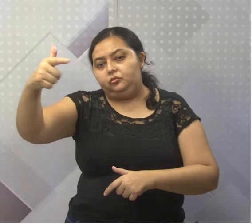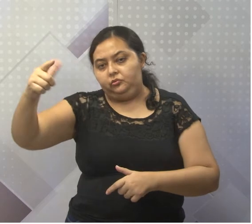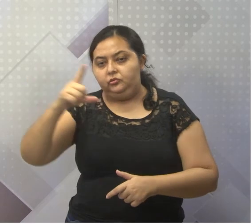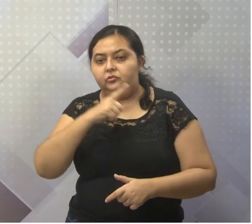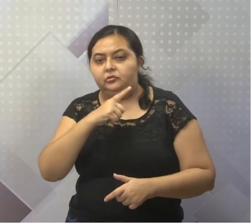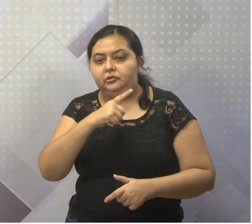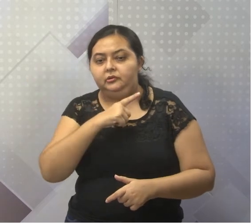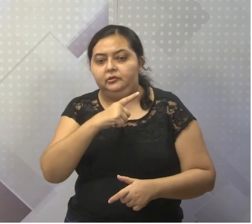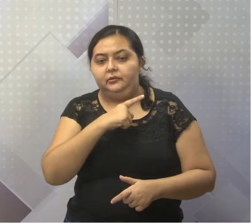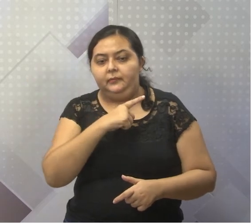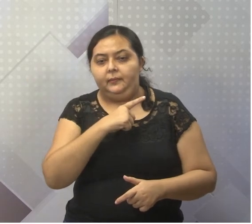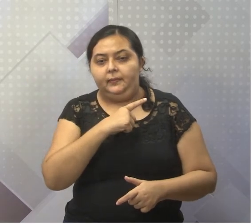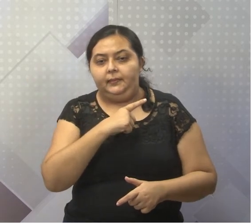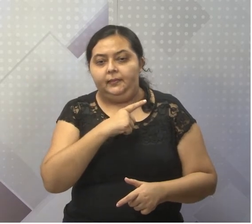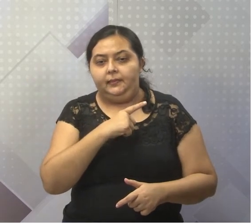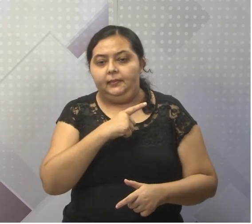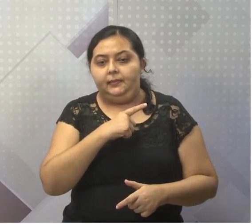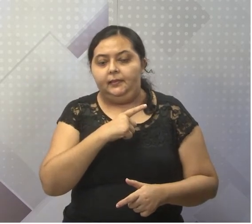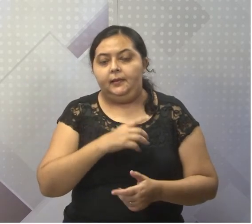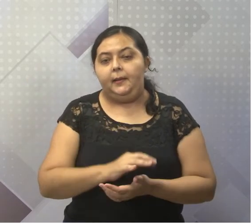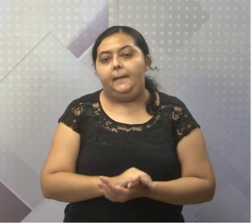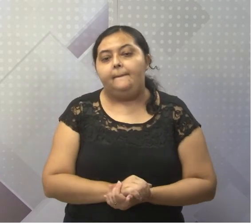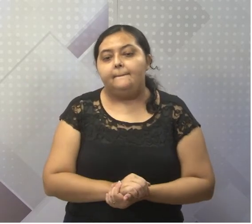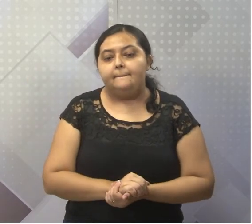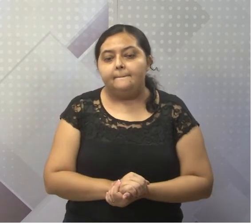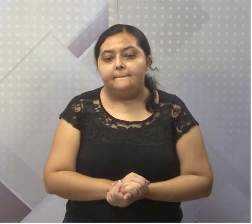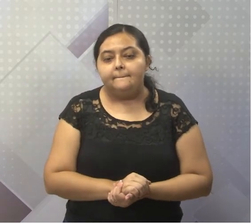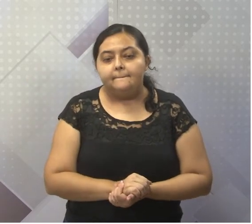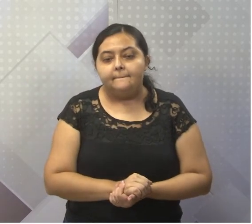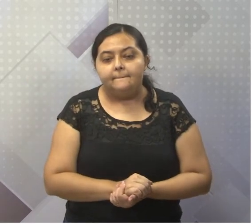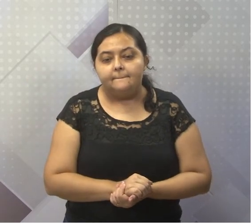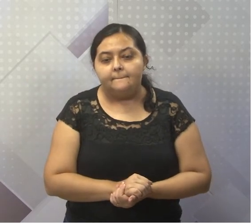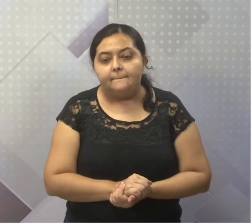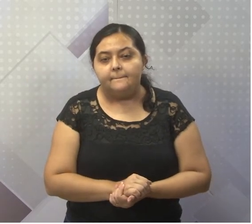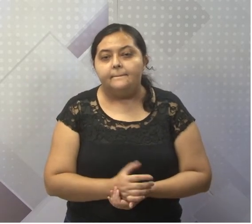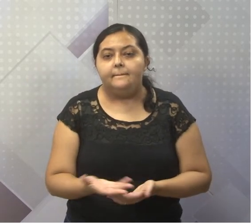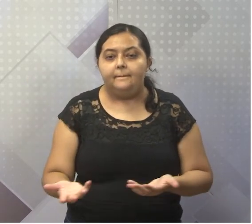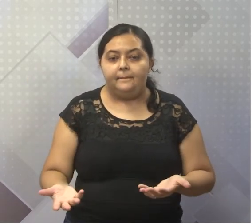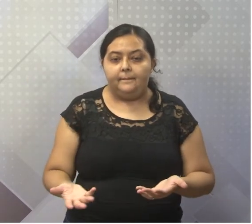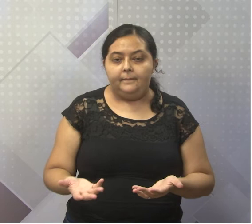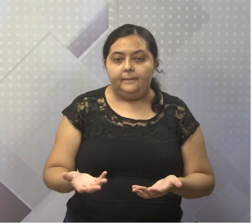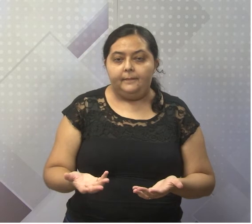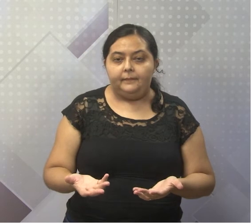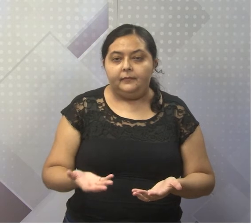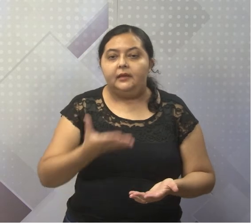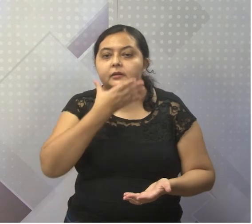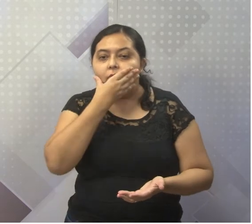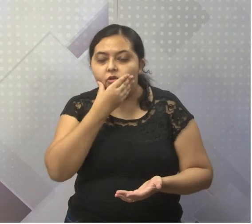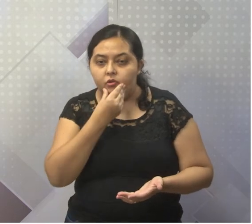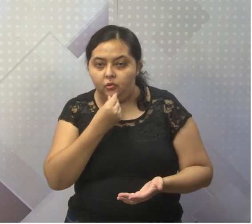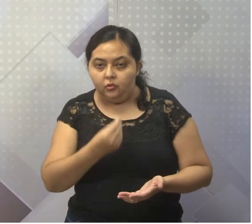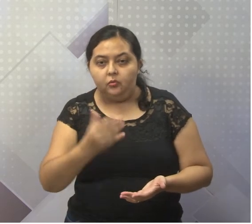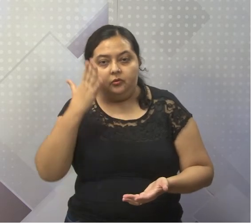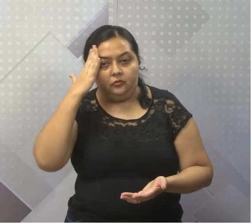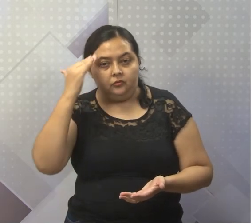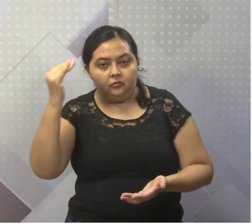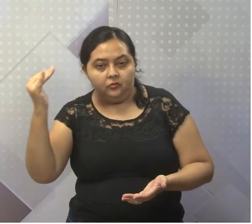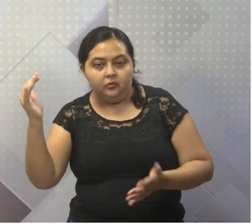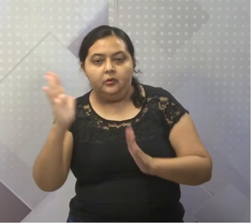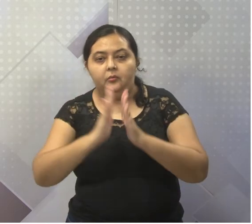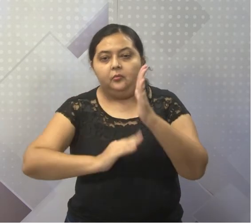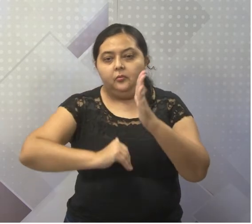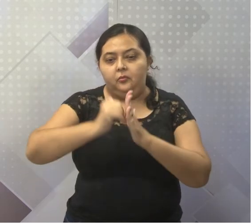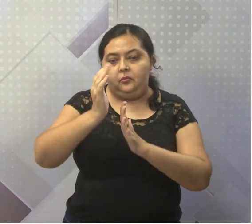com a fixação da cidade de mestres de mestre de porte de rápido como Rafael Michelangelo